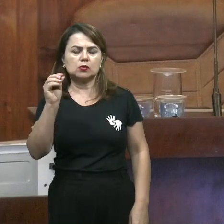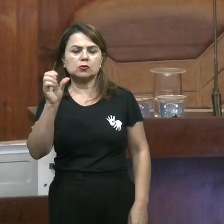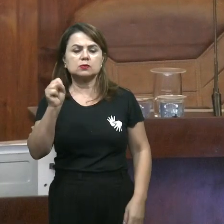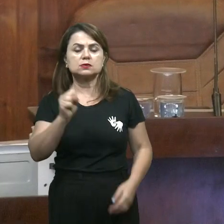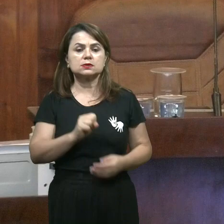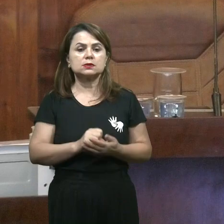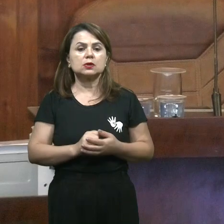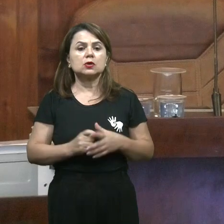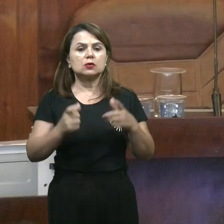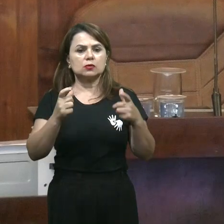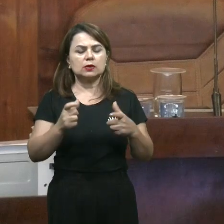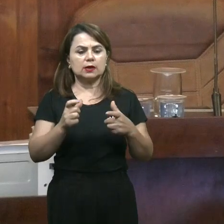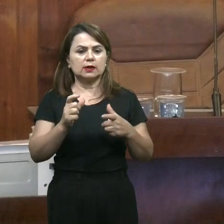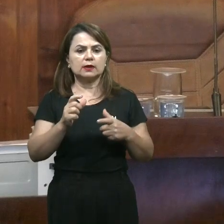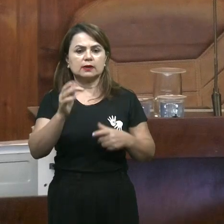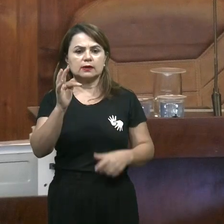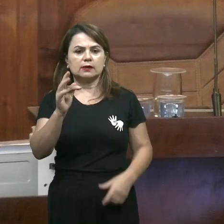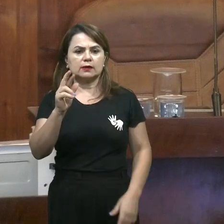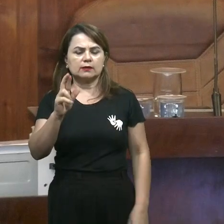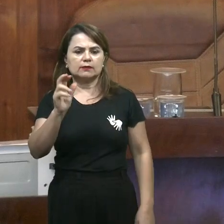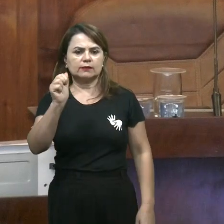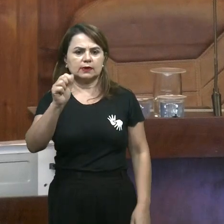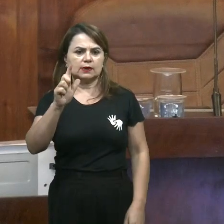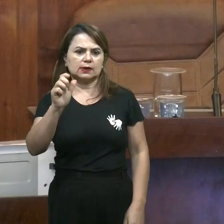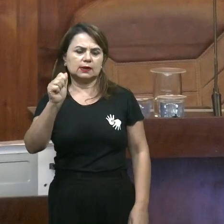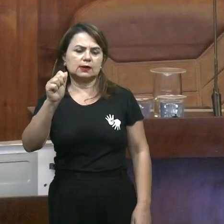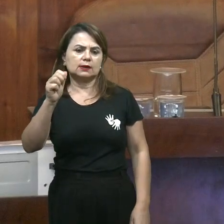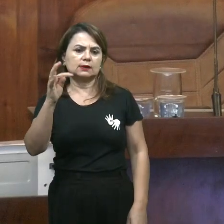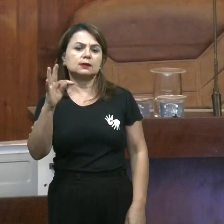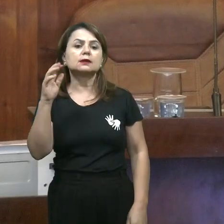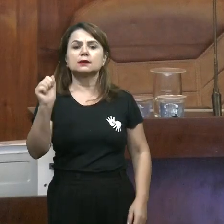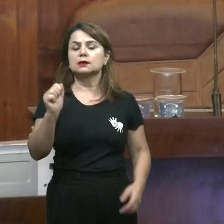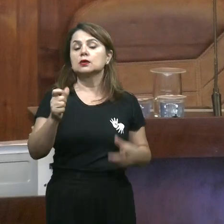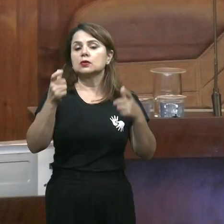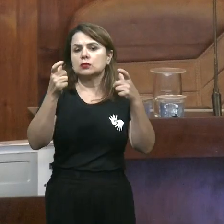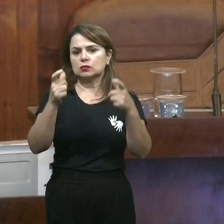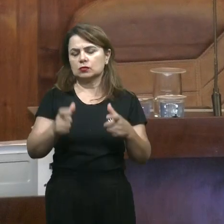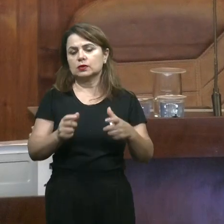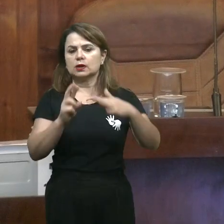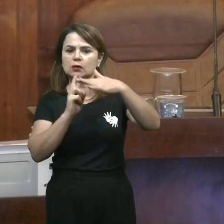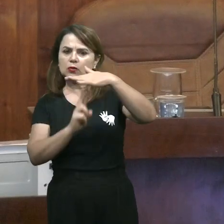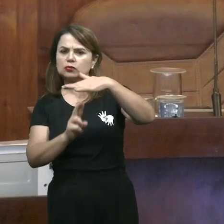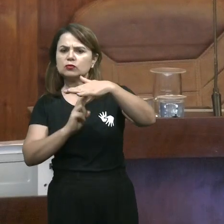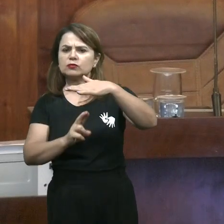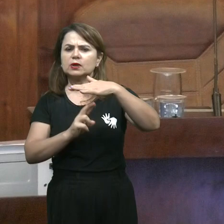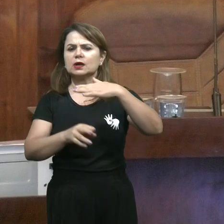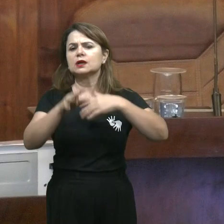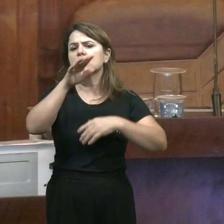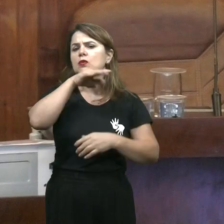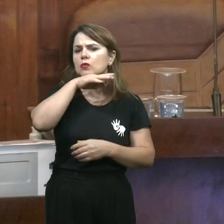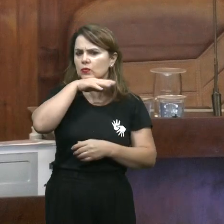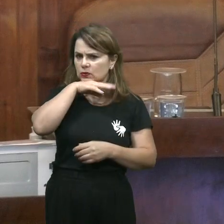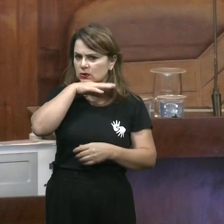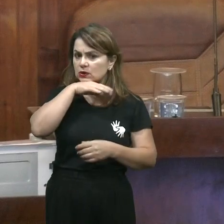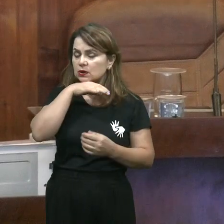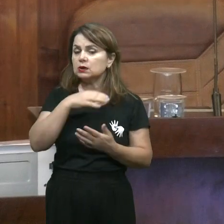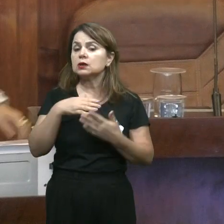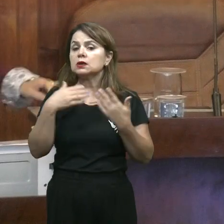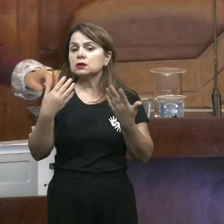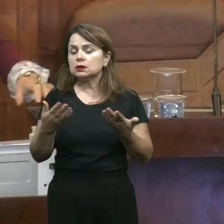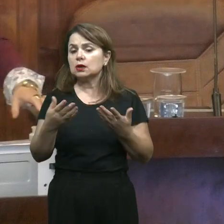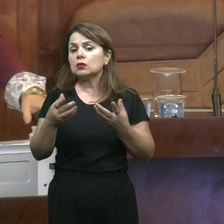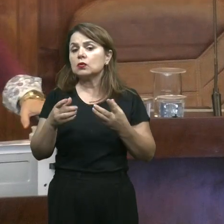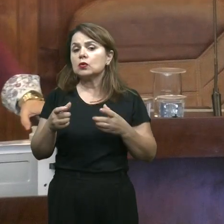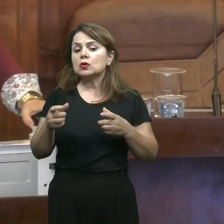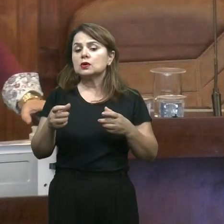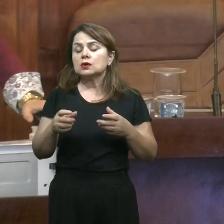bairro Fragata haja vista a situação precária em que encontra a rodoviária a sala VIP não está atendendo não